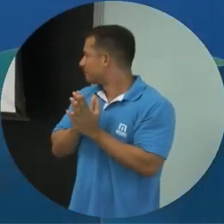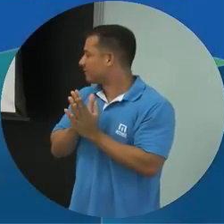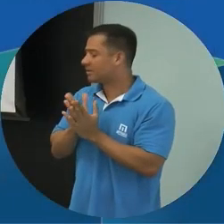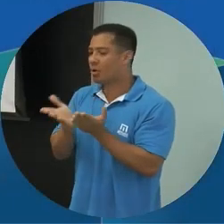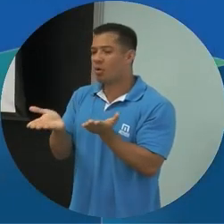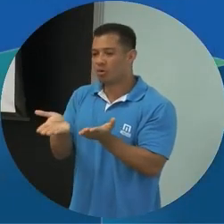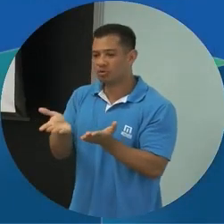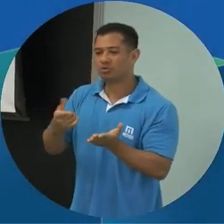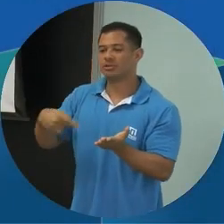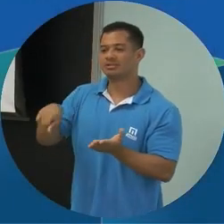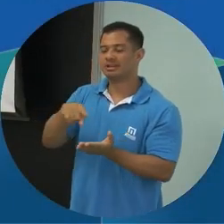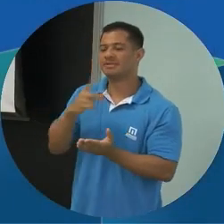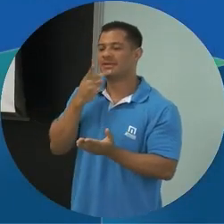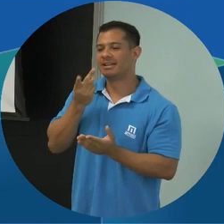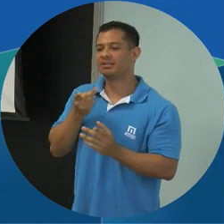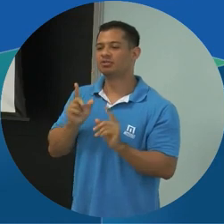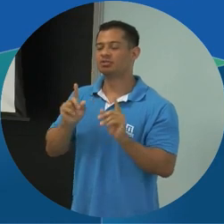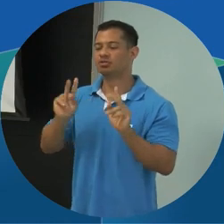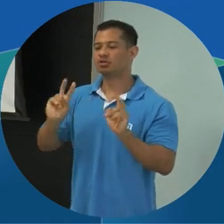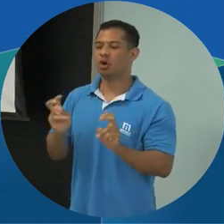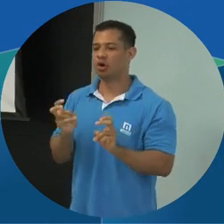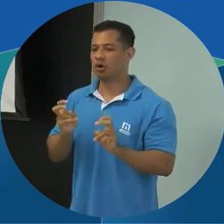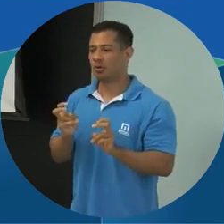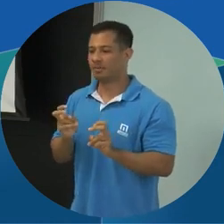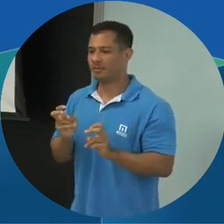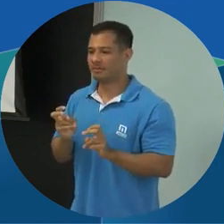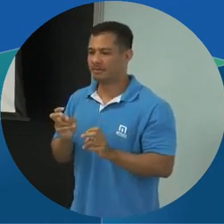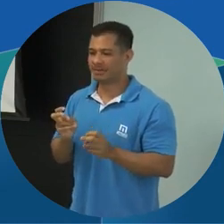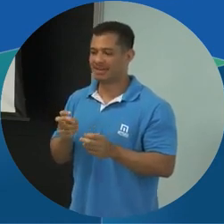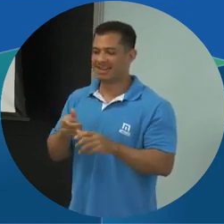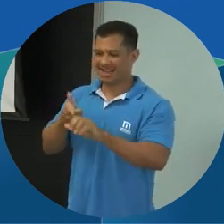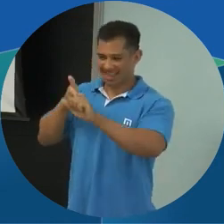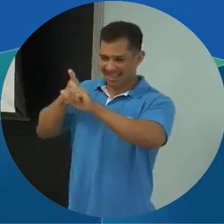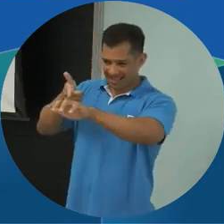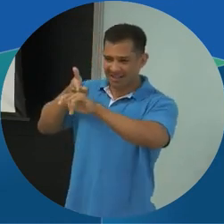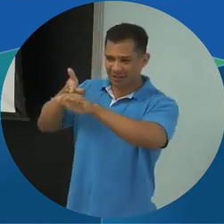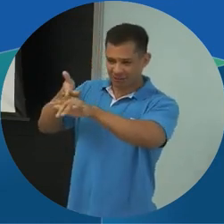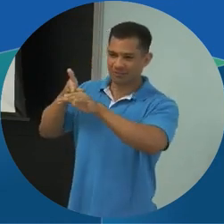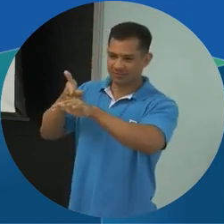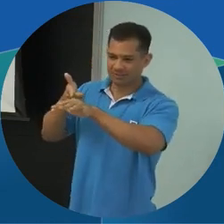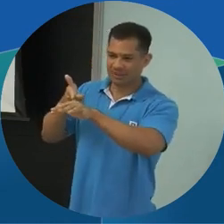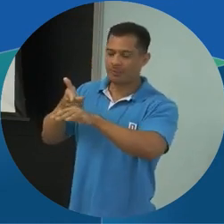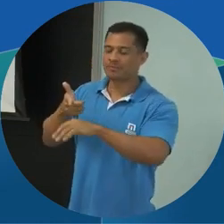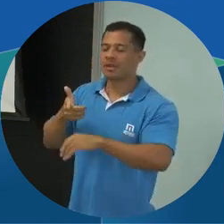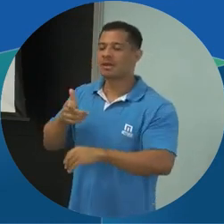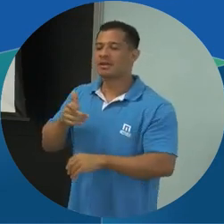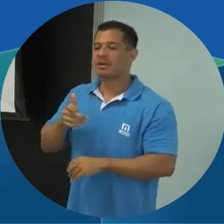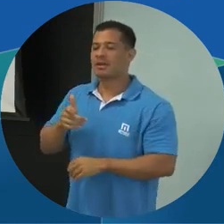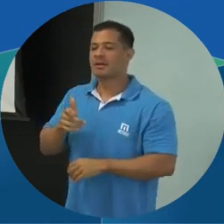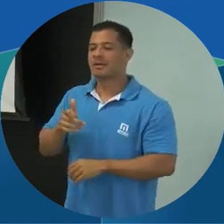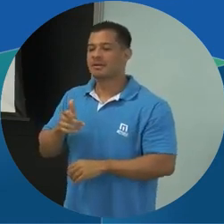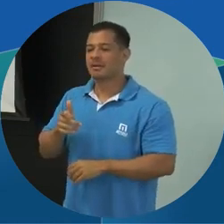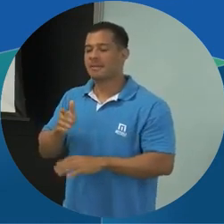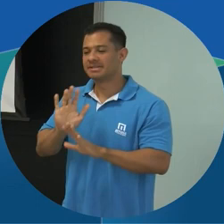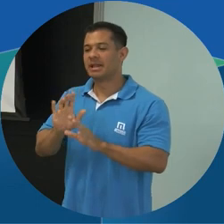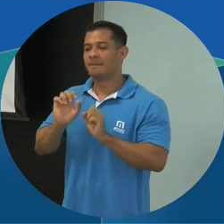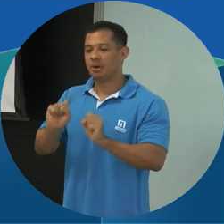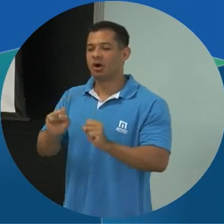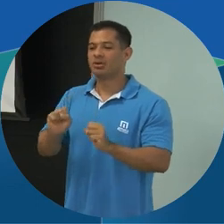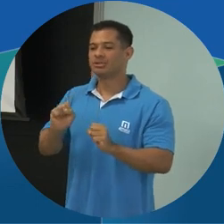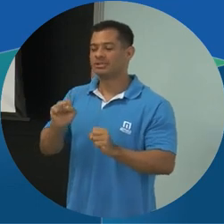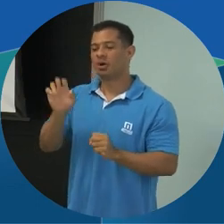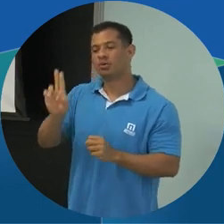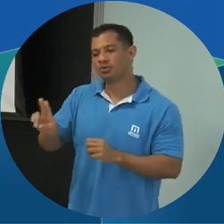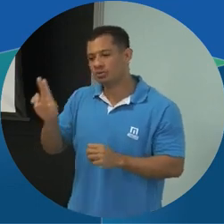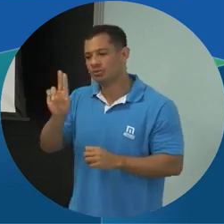Hoje, a gente está falando aqui, a gente está passando o case da hidrodemolição, mas essa hidrodemolição ela pode ser usada